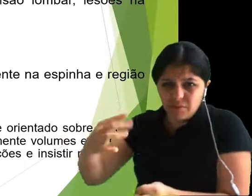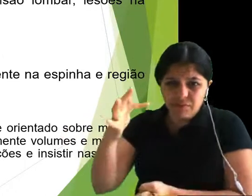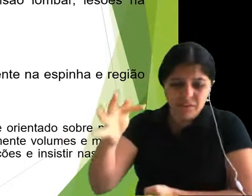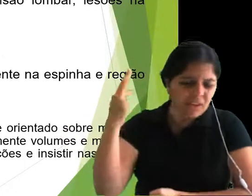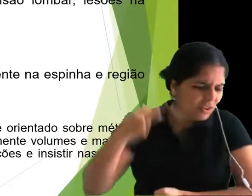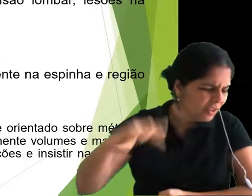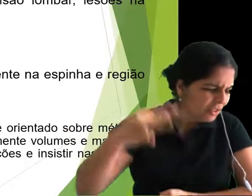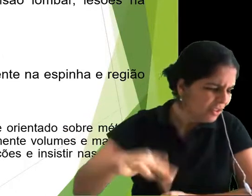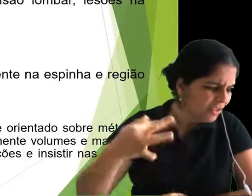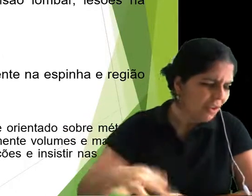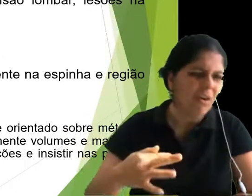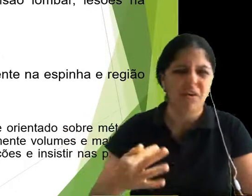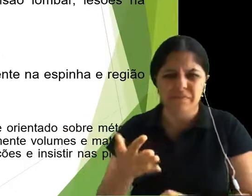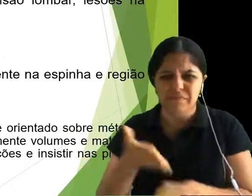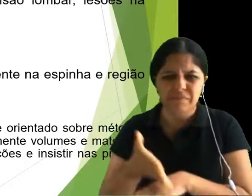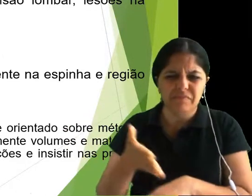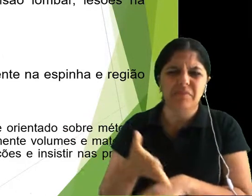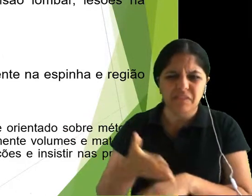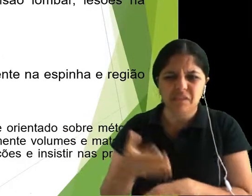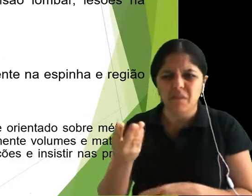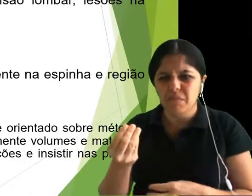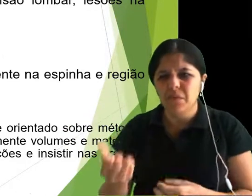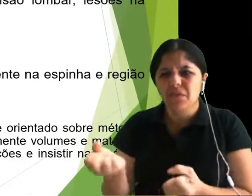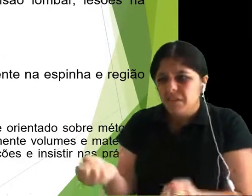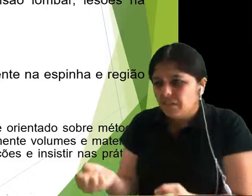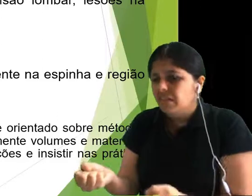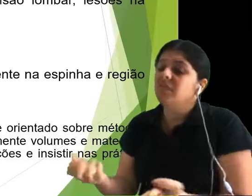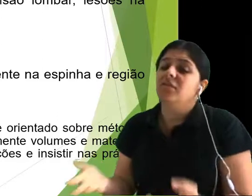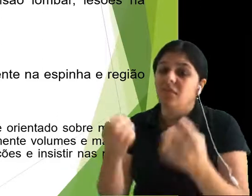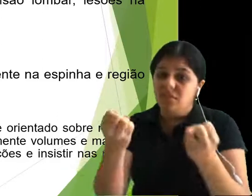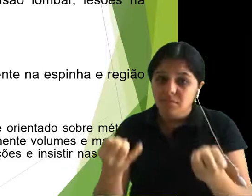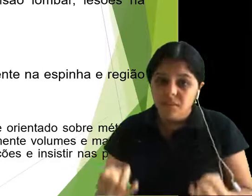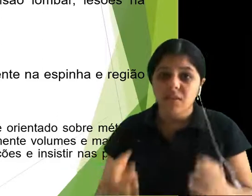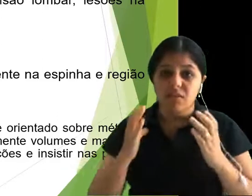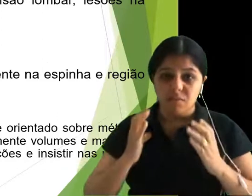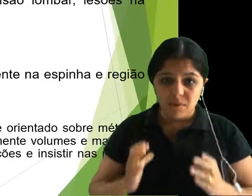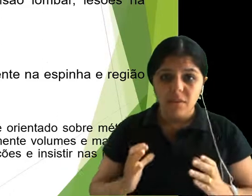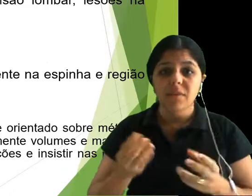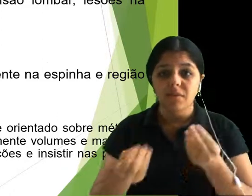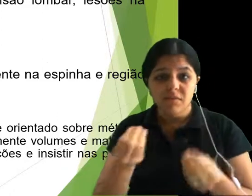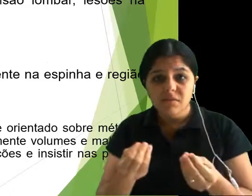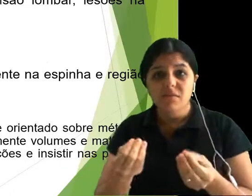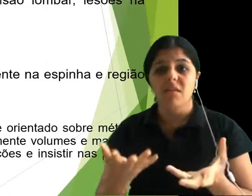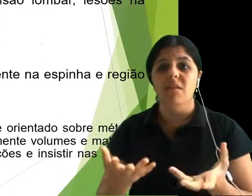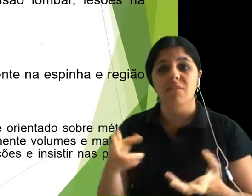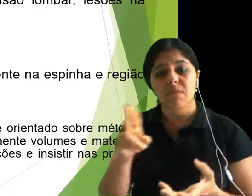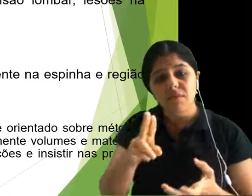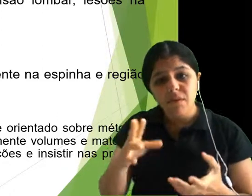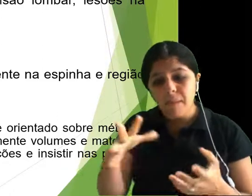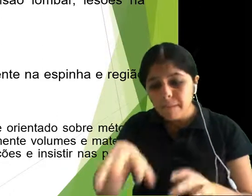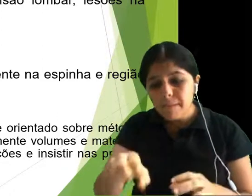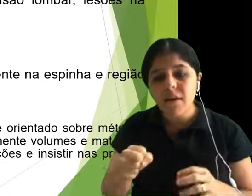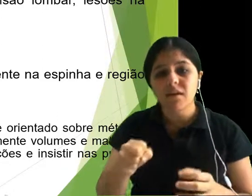se tenha falado, escrito e orientado sobre os métodos corretos de levantar, de transportar